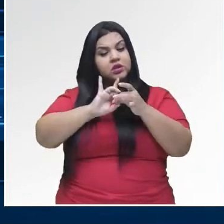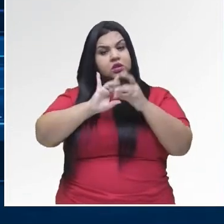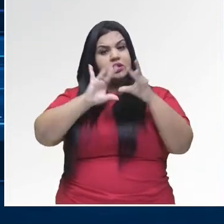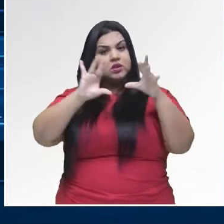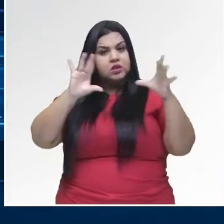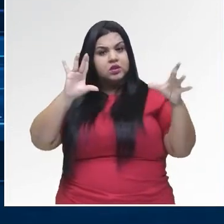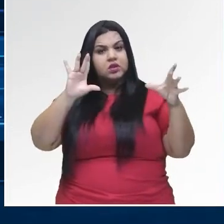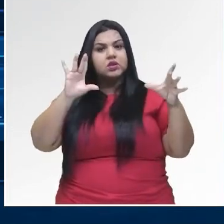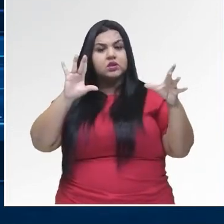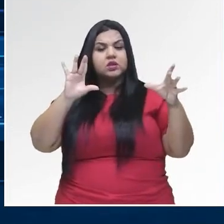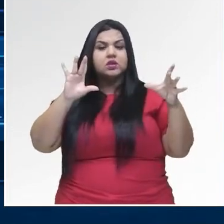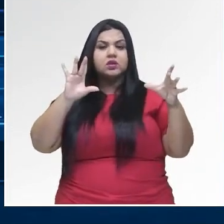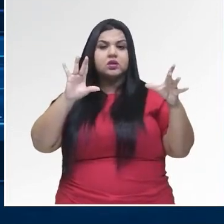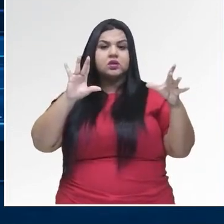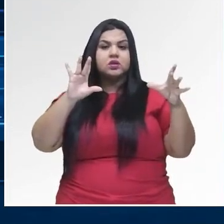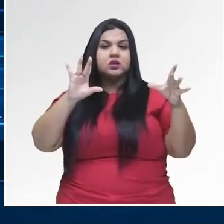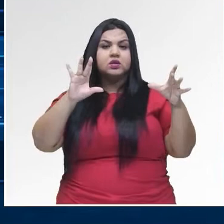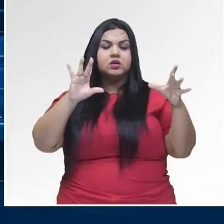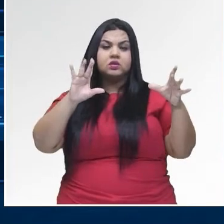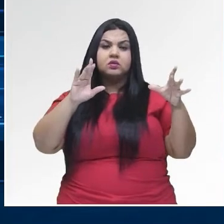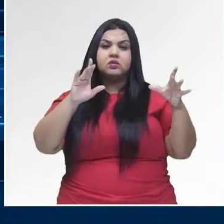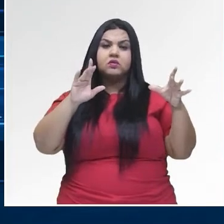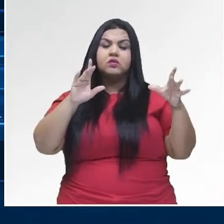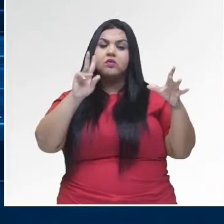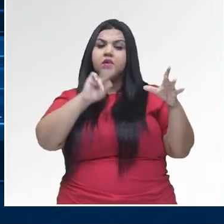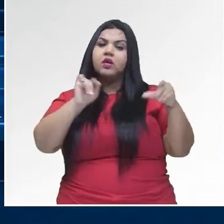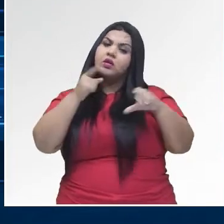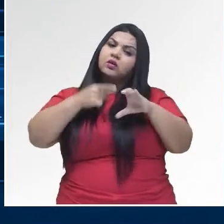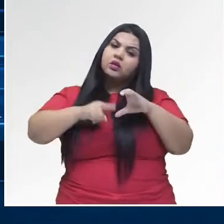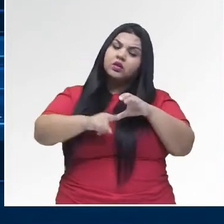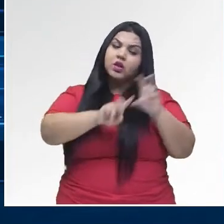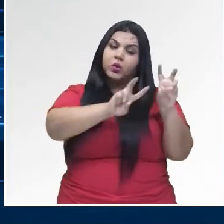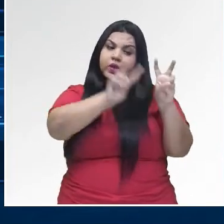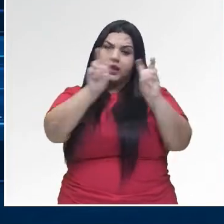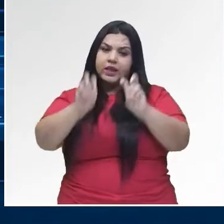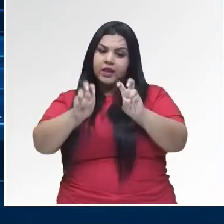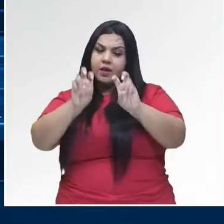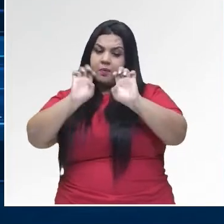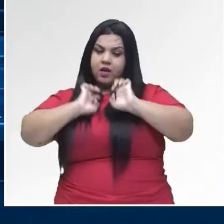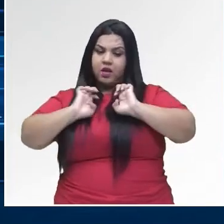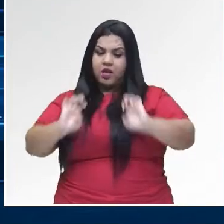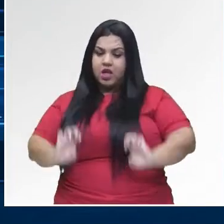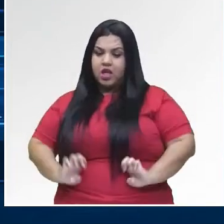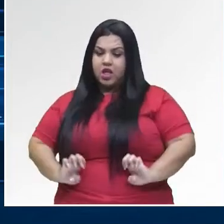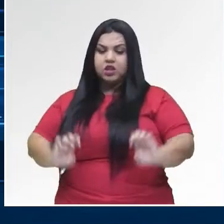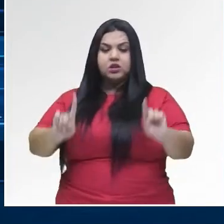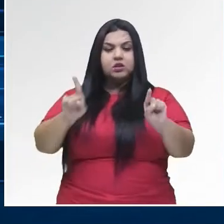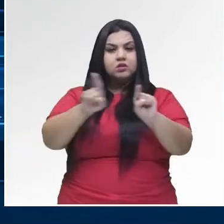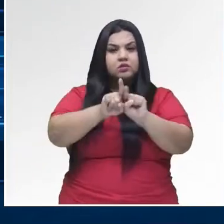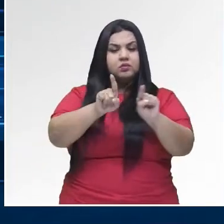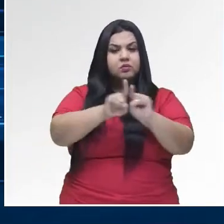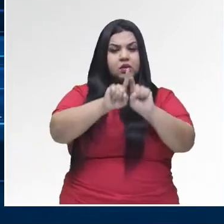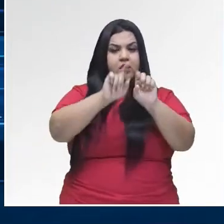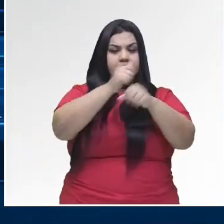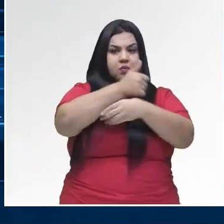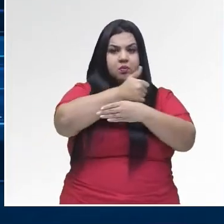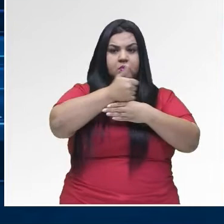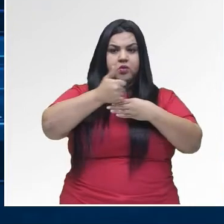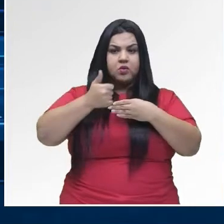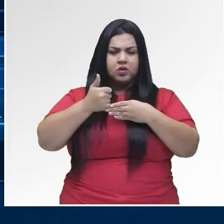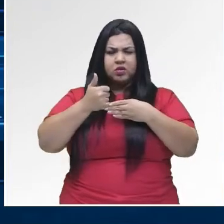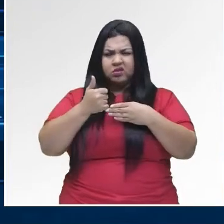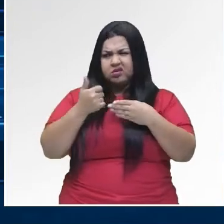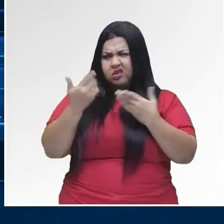está dentro da liberdade, a gente vai aprofundar agora sobre o tema da ética, né, da ética e da moral. Será que